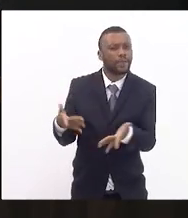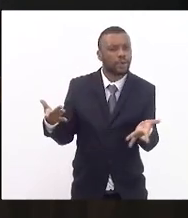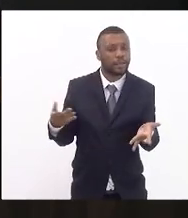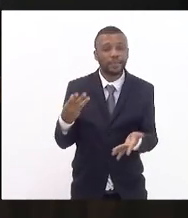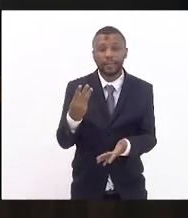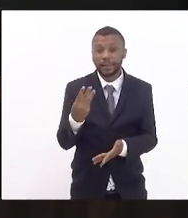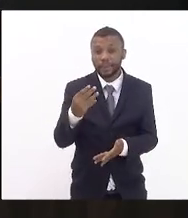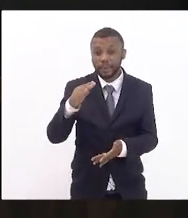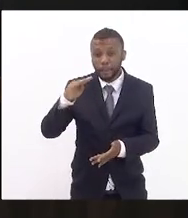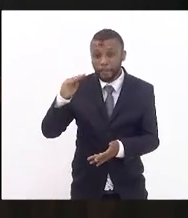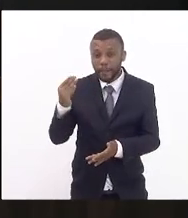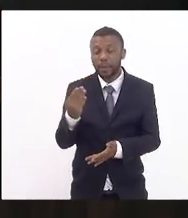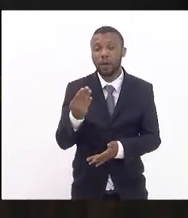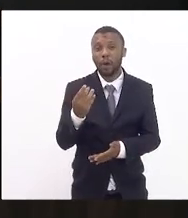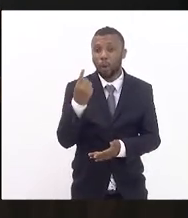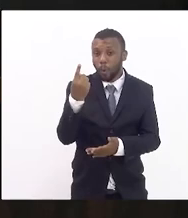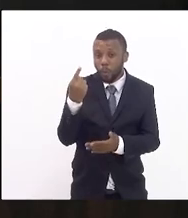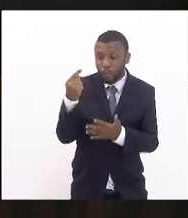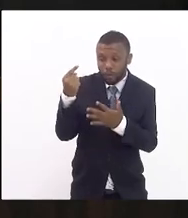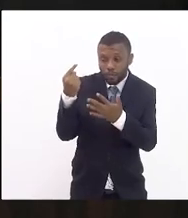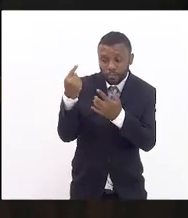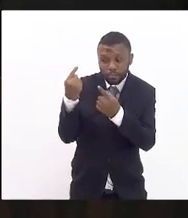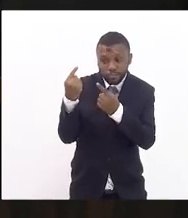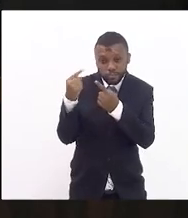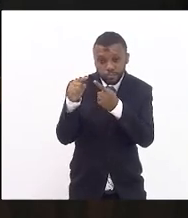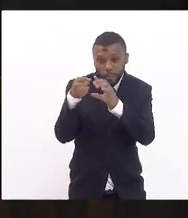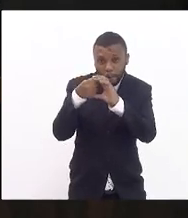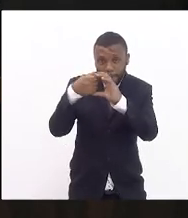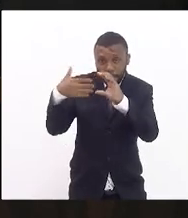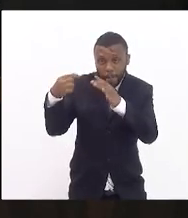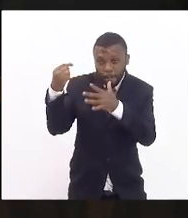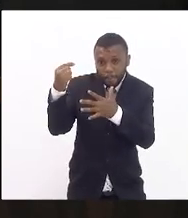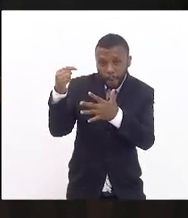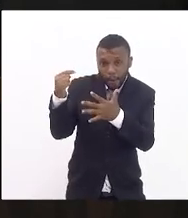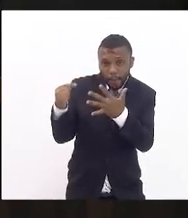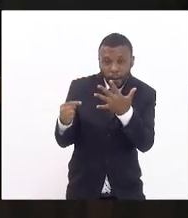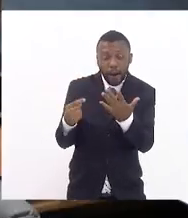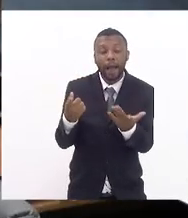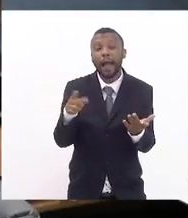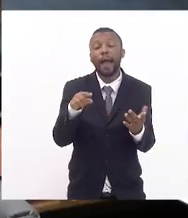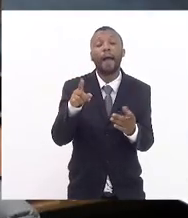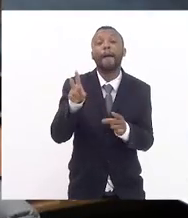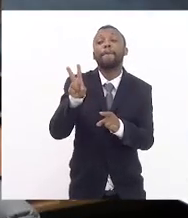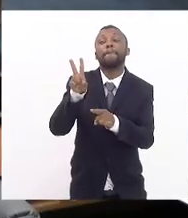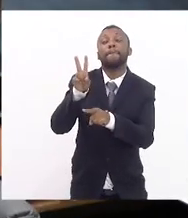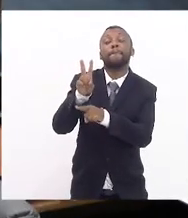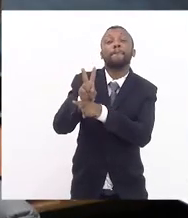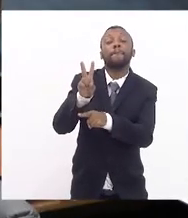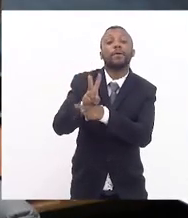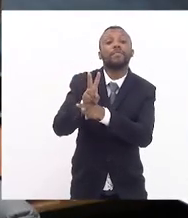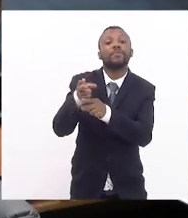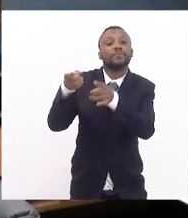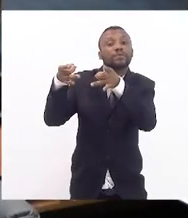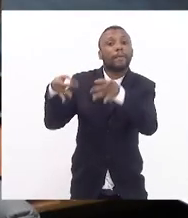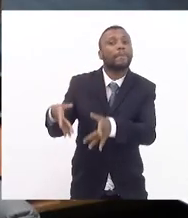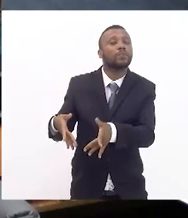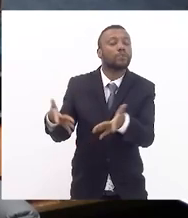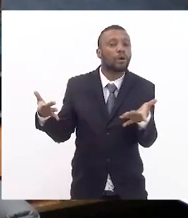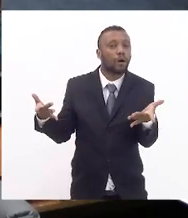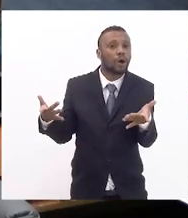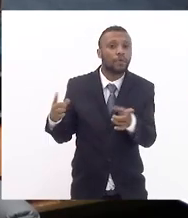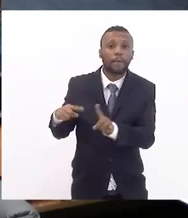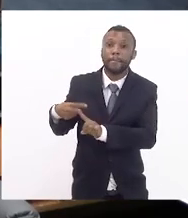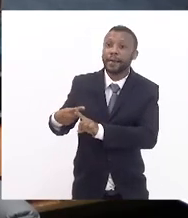900. Só um item. Só um item. Provisão de abandono. Então, mais 3 bi e